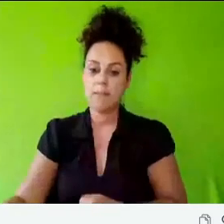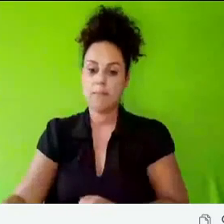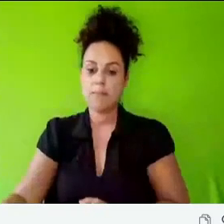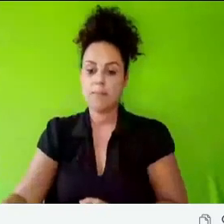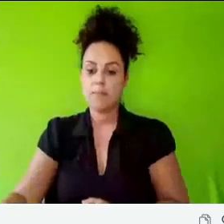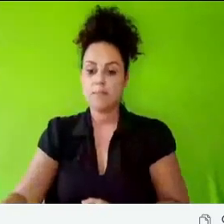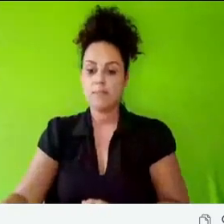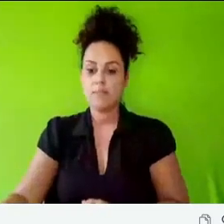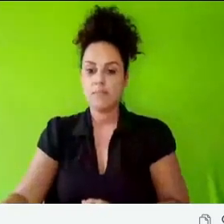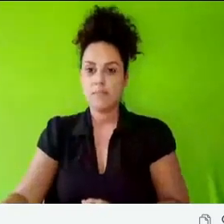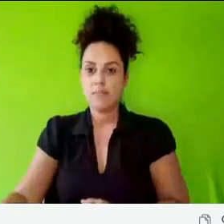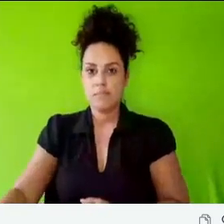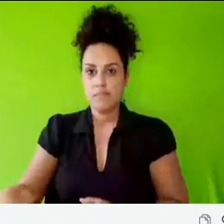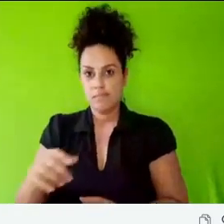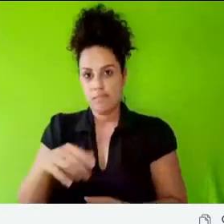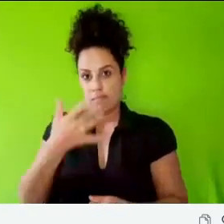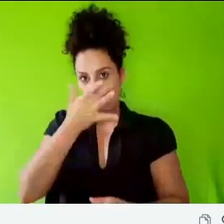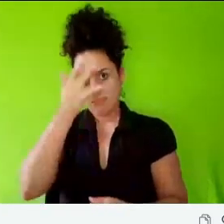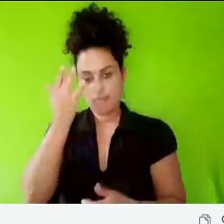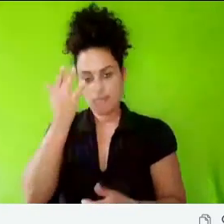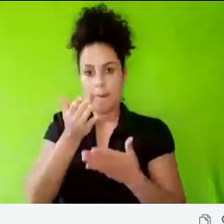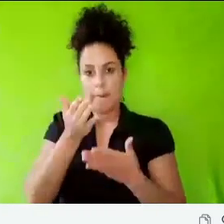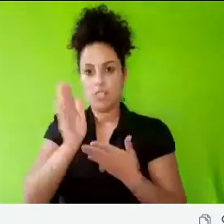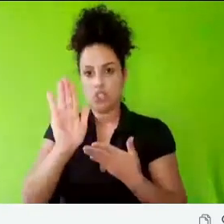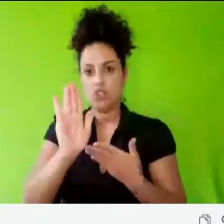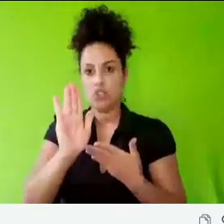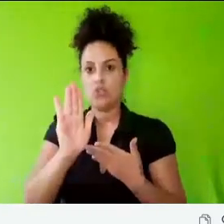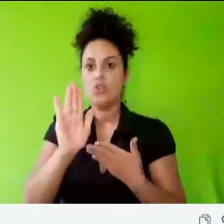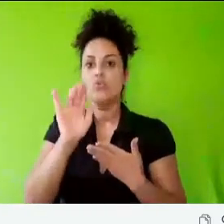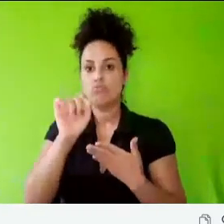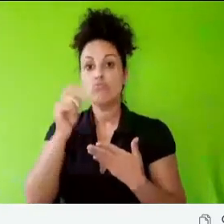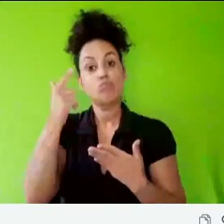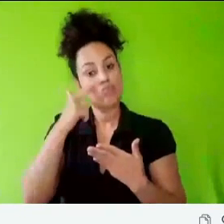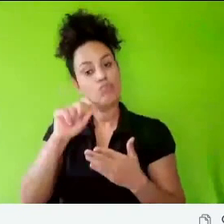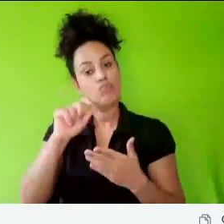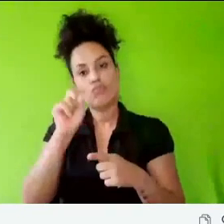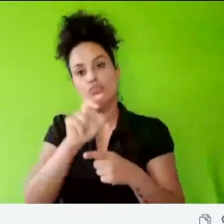Os classificados dentro do número de vagas.